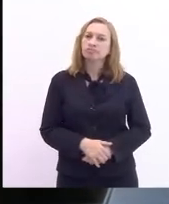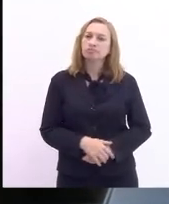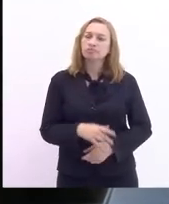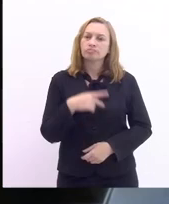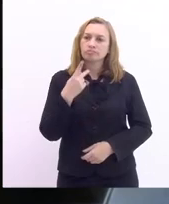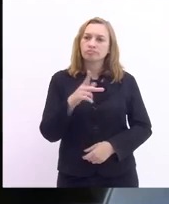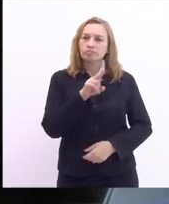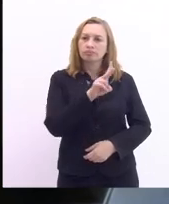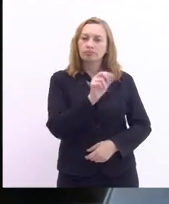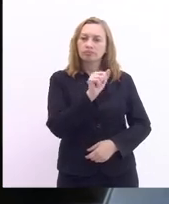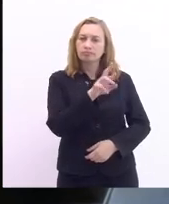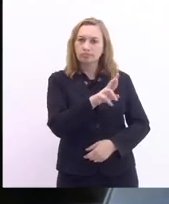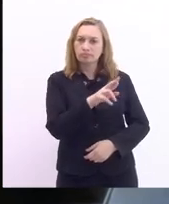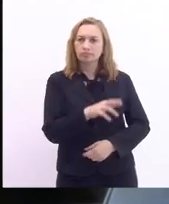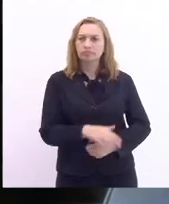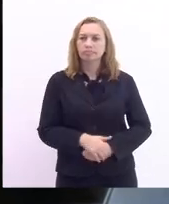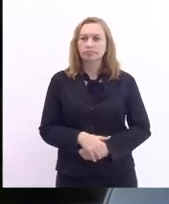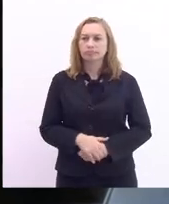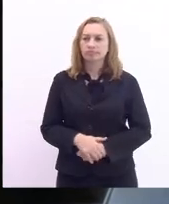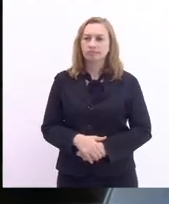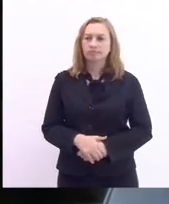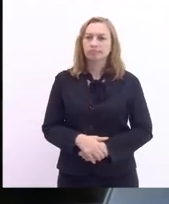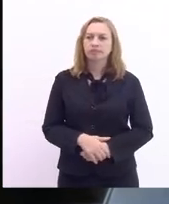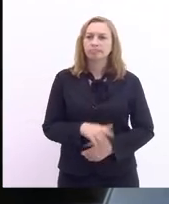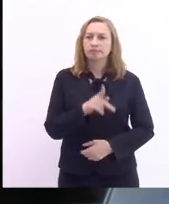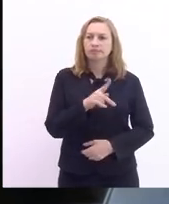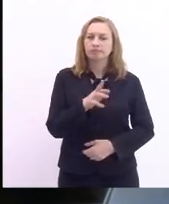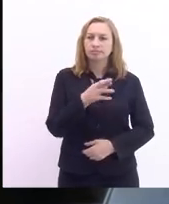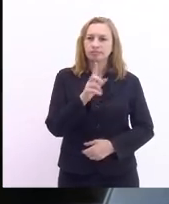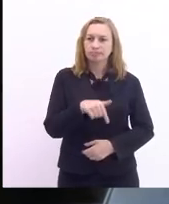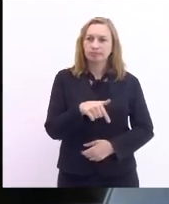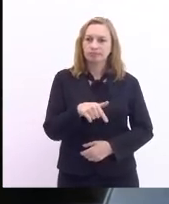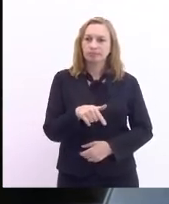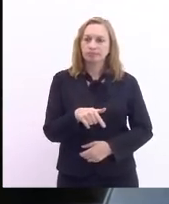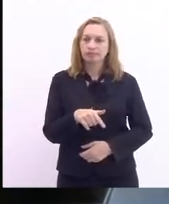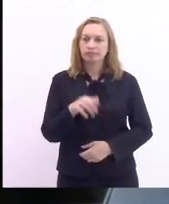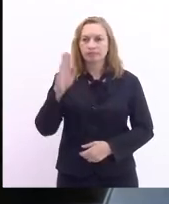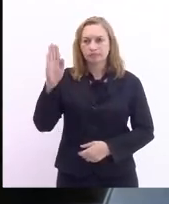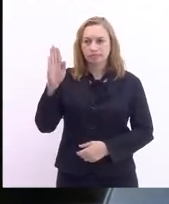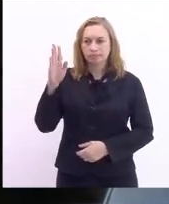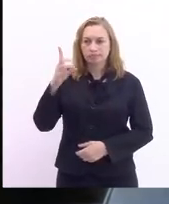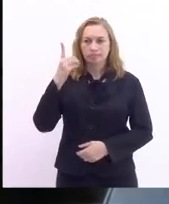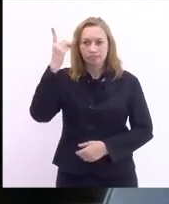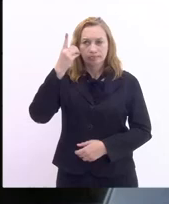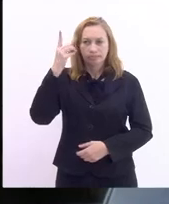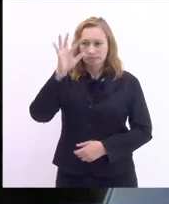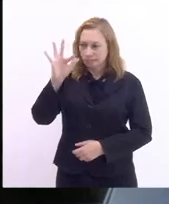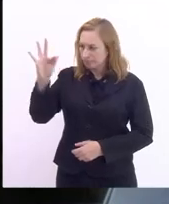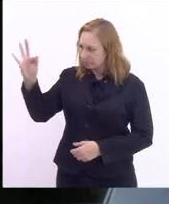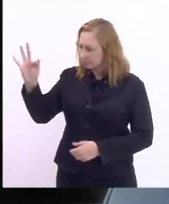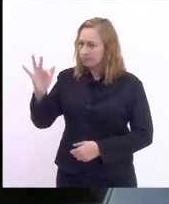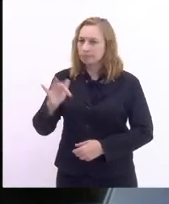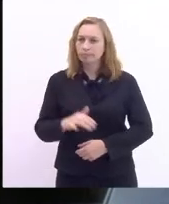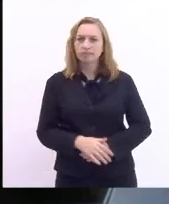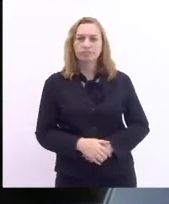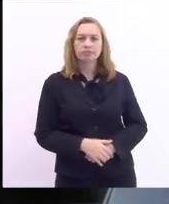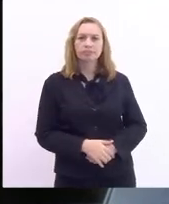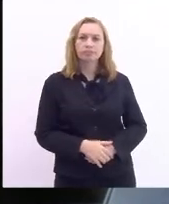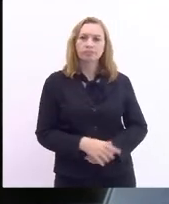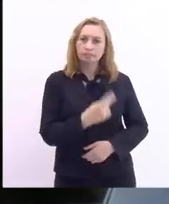alvadir da Luz o pré-candidato a deputado federal pela sua disponibilidade